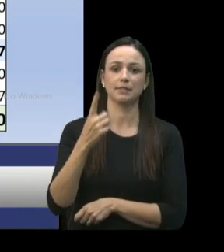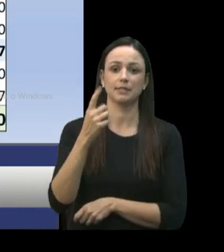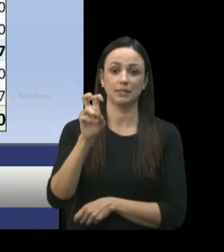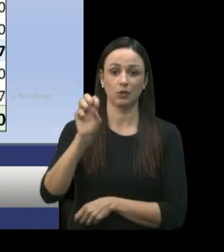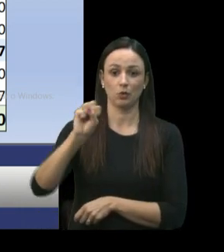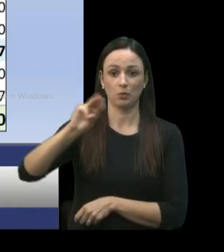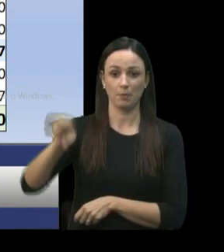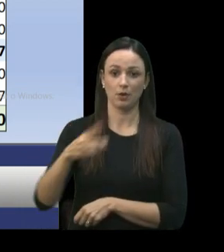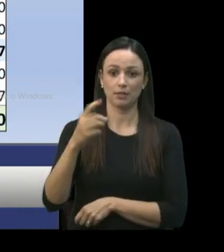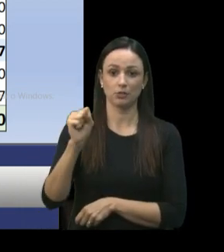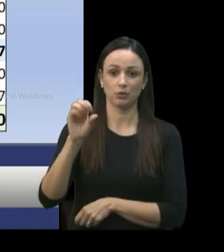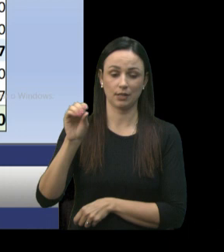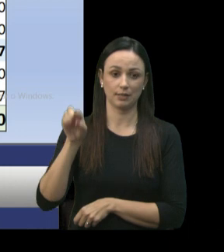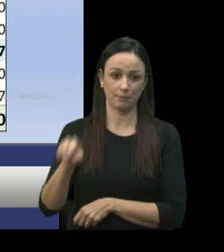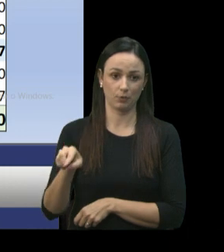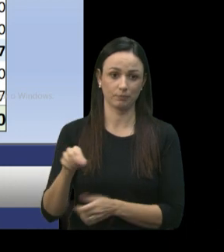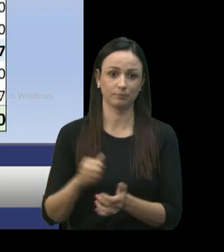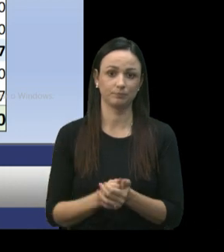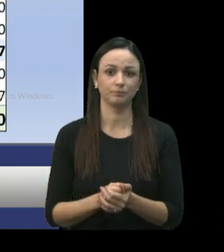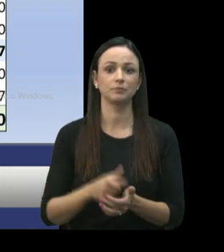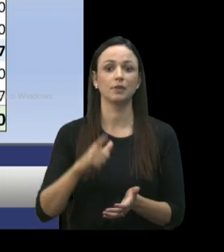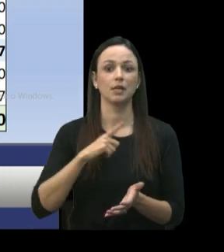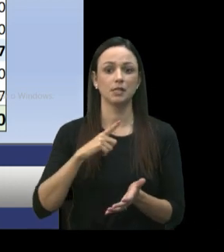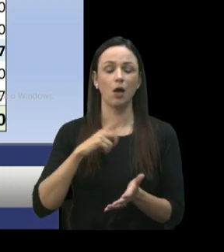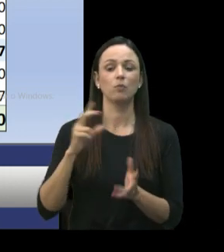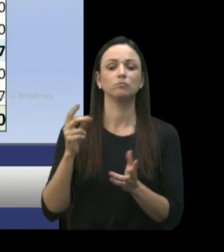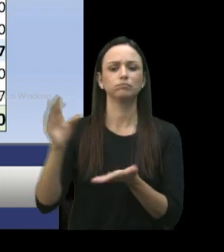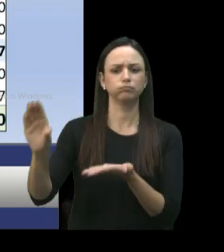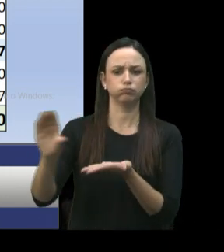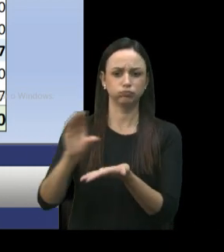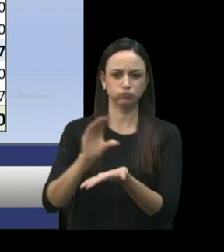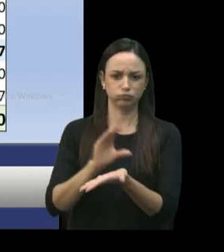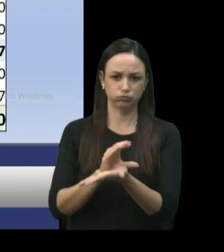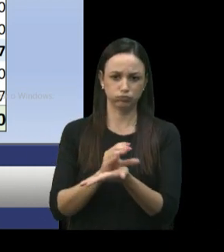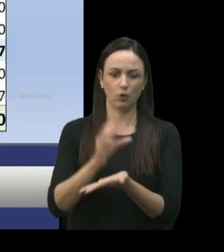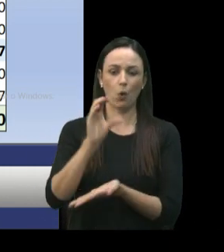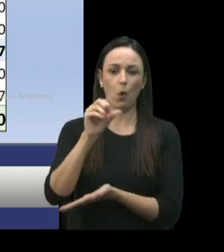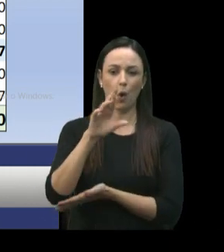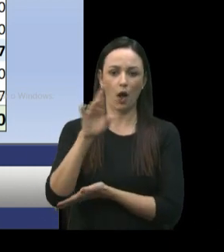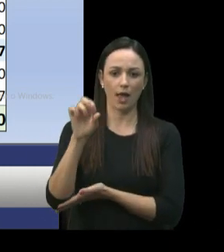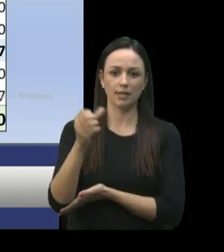58.180.000. Então, nós temos de receitas correntes,